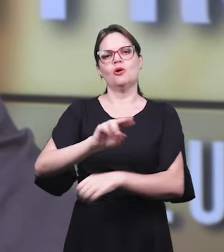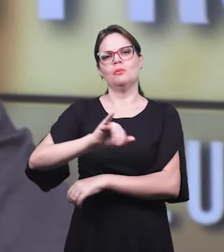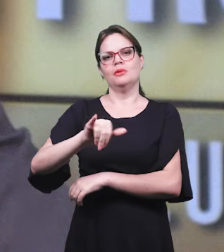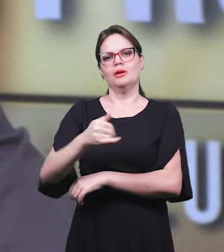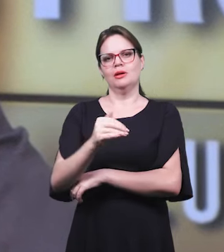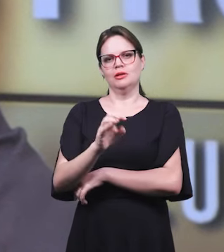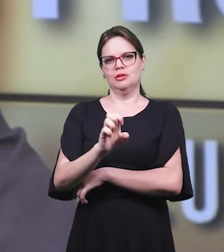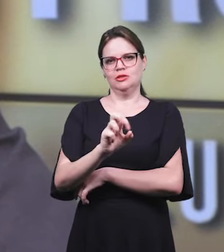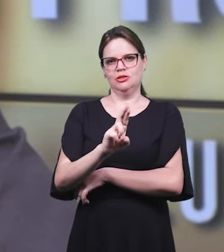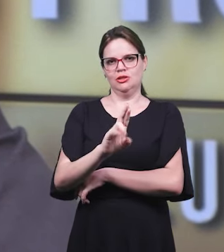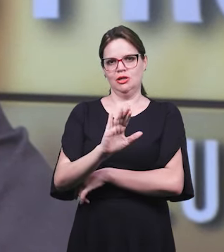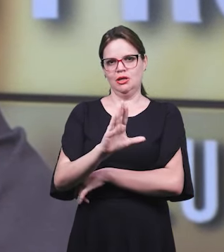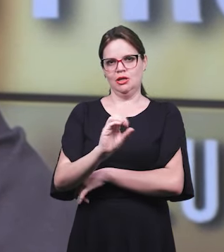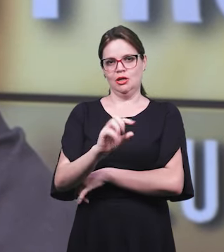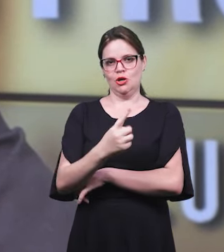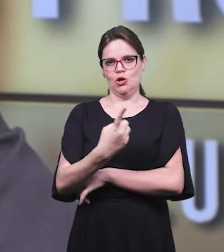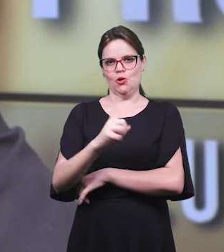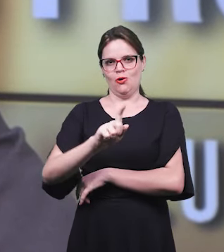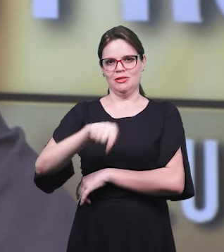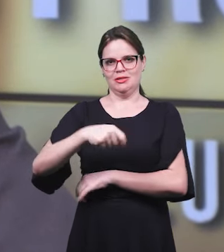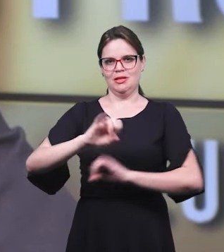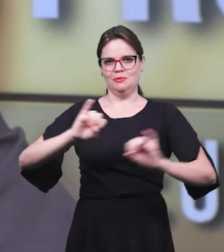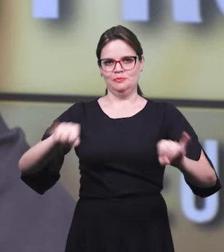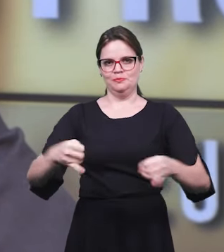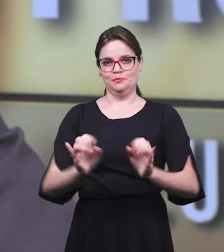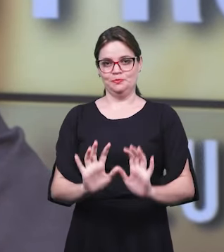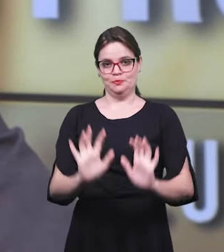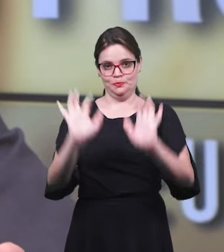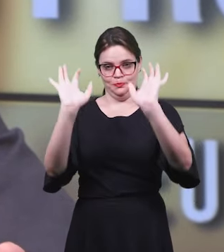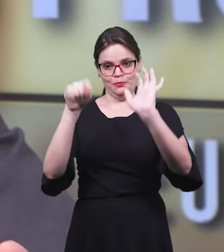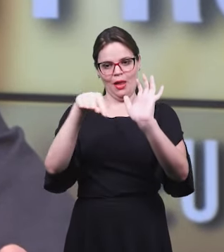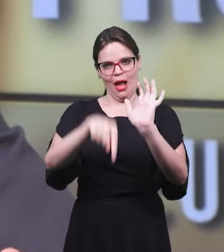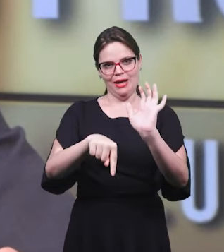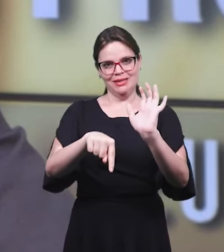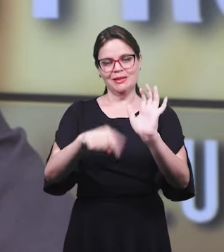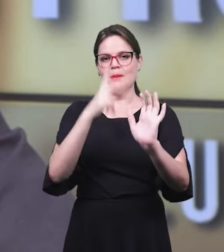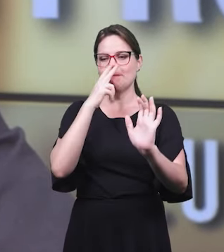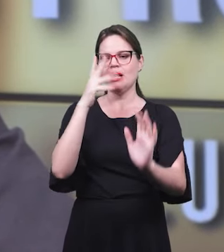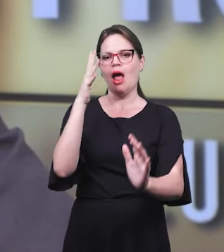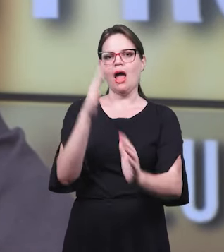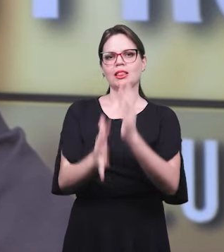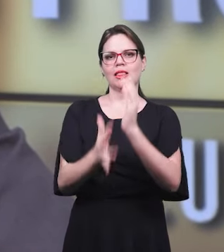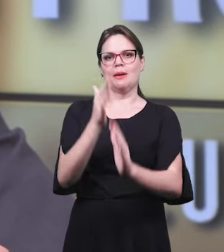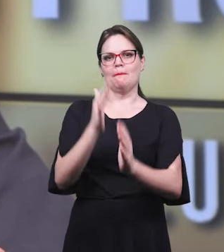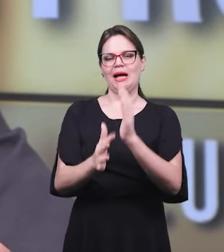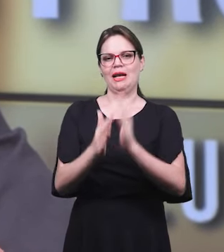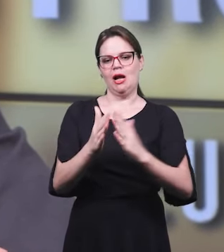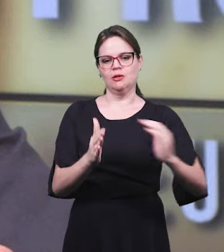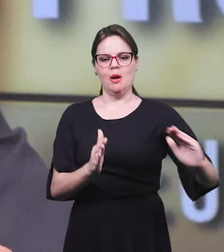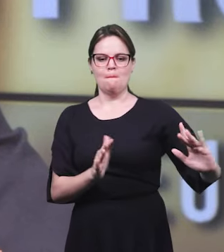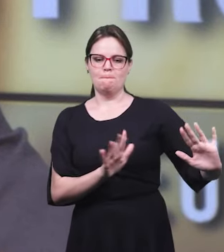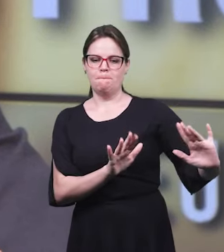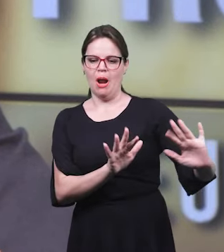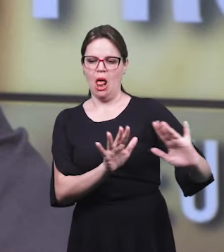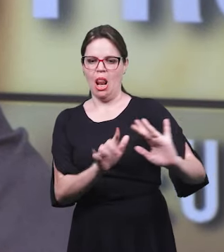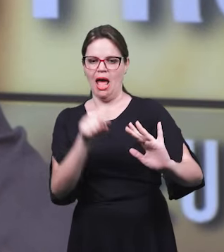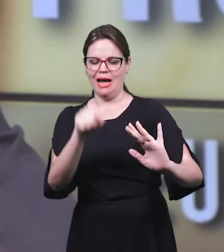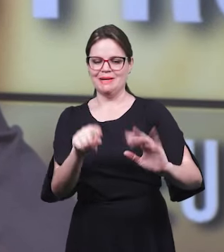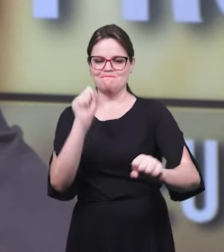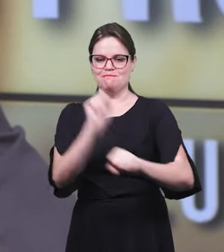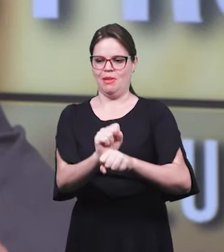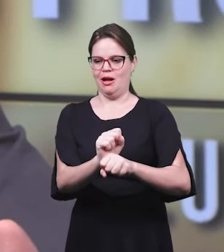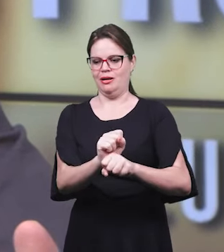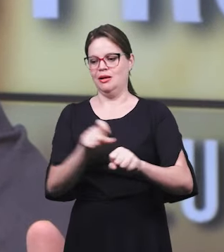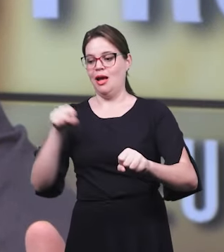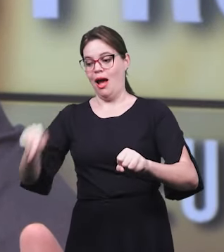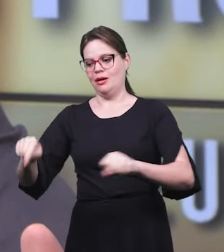E Raabe morava em Jericó. Raabe entendeu o momento